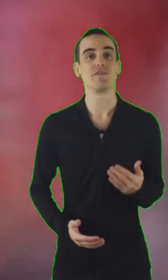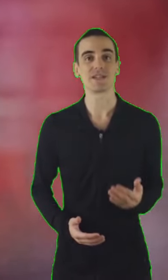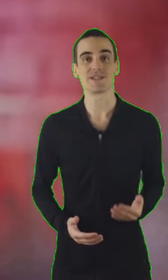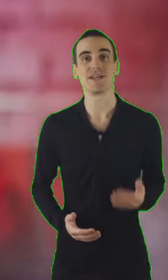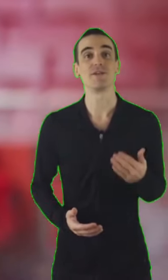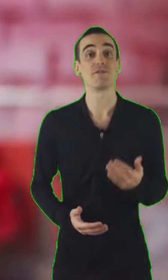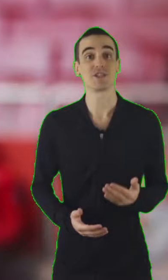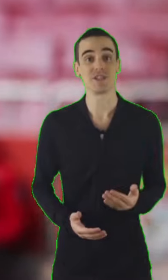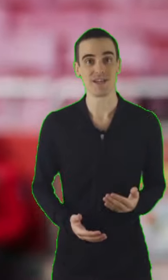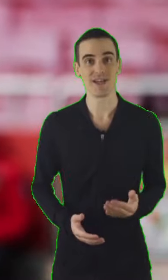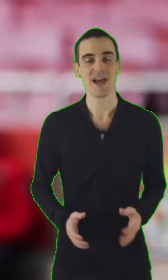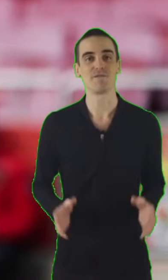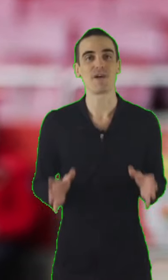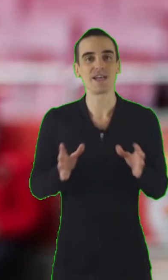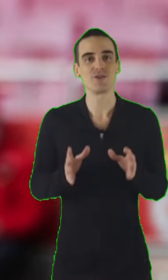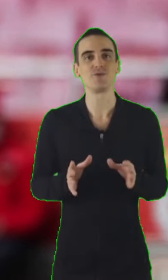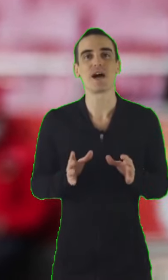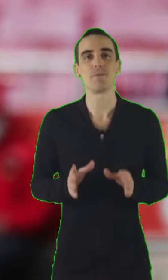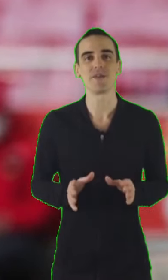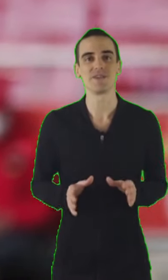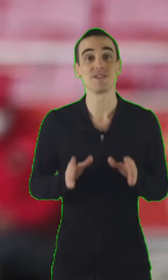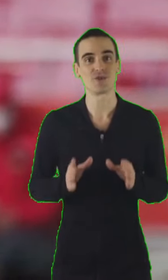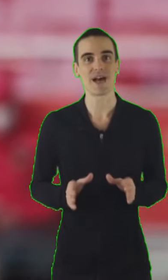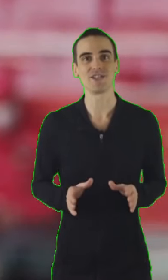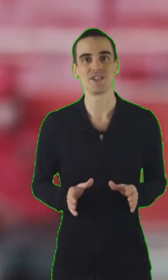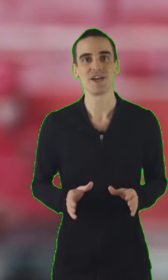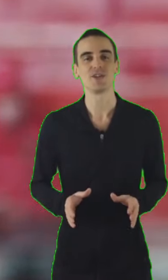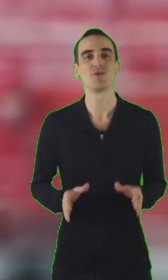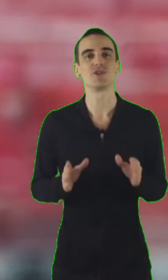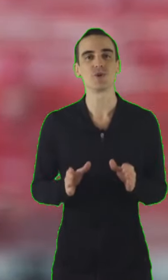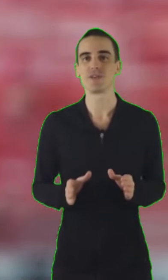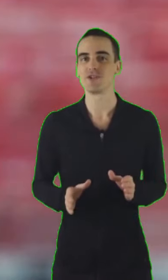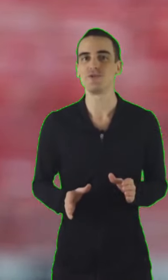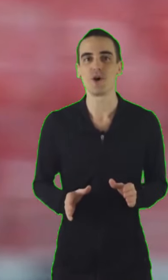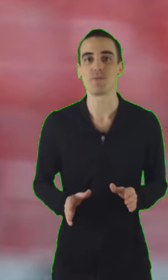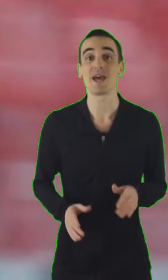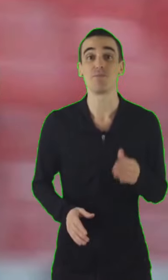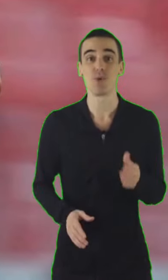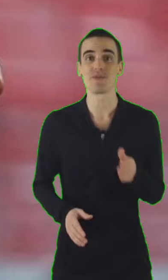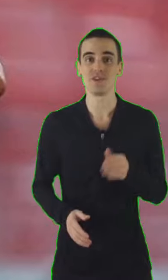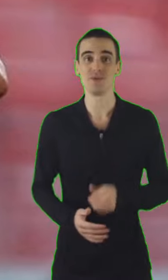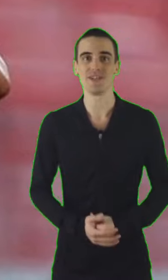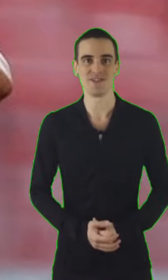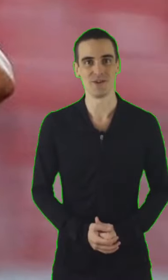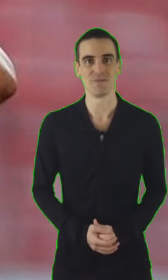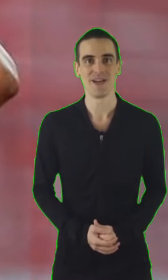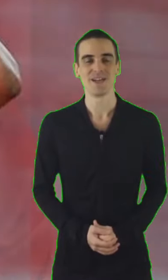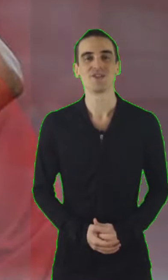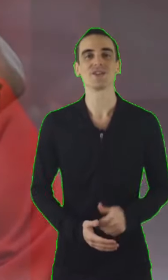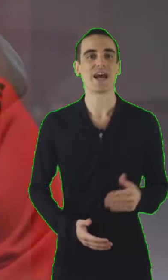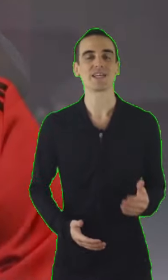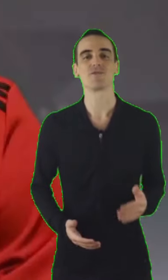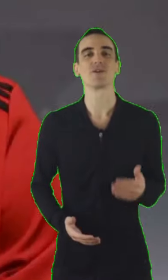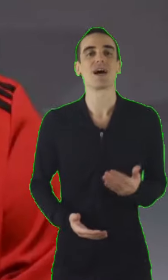Vale ressaltar que o jogador sofreu uma grave lesão no joelho direito em 2022, o que o deixou fora de campo por quase um ano. Diante